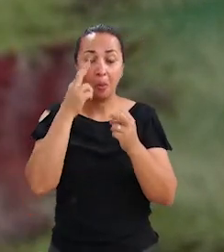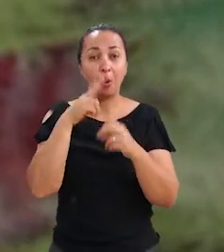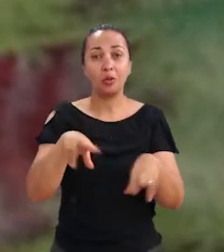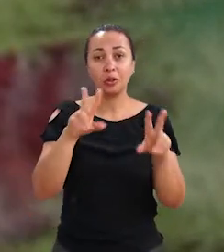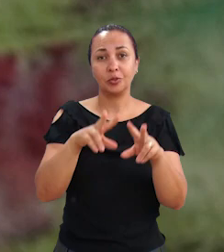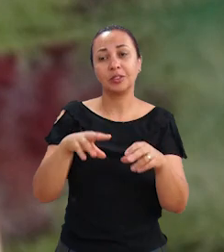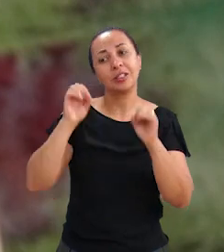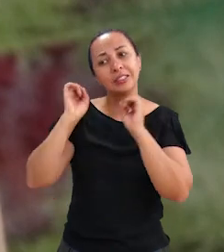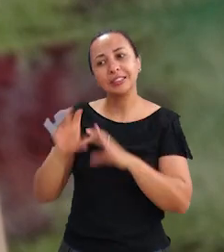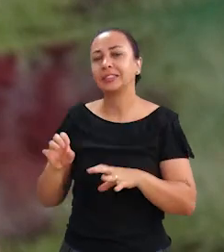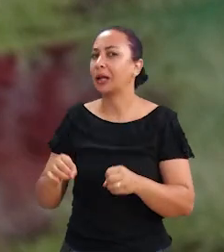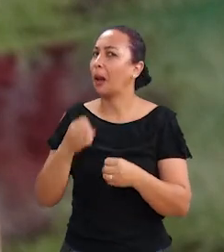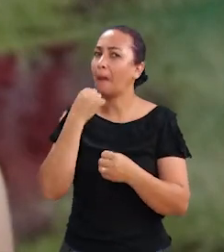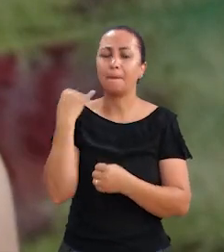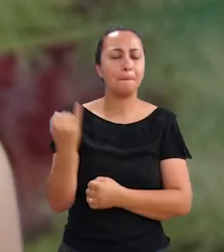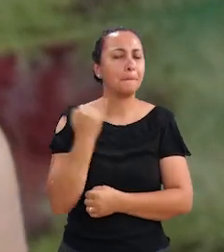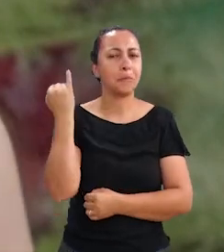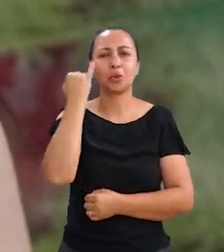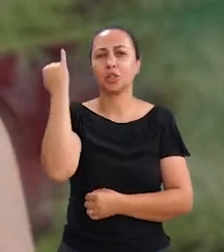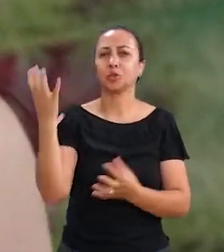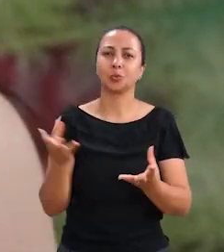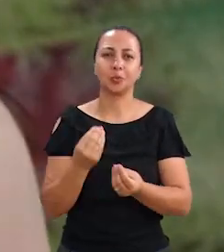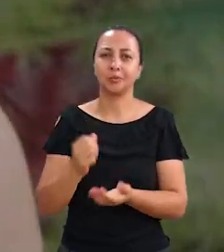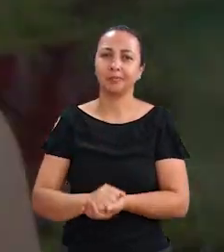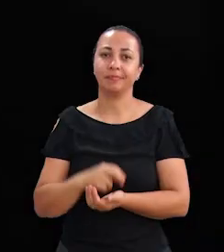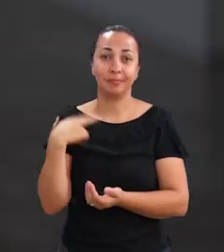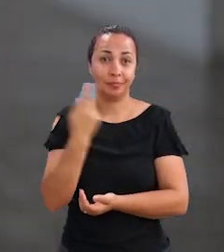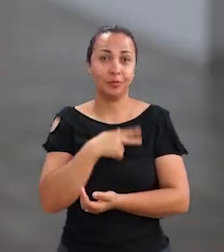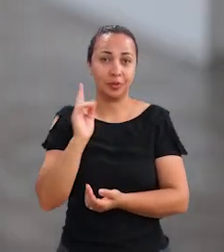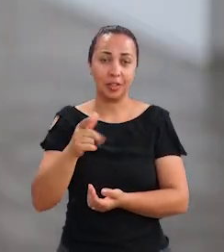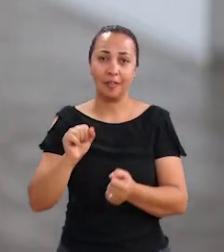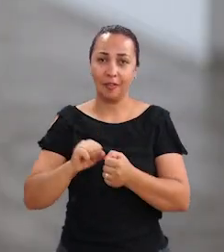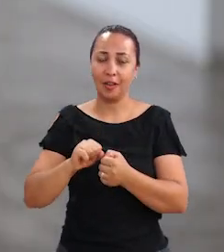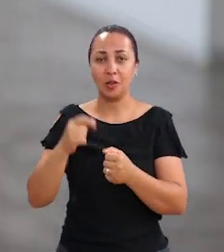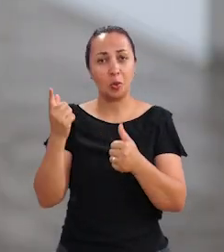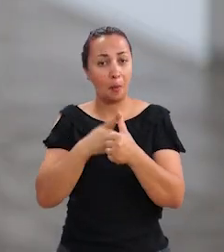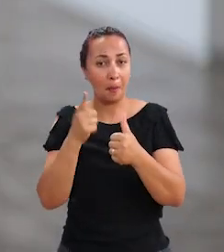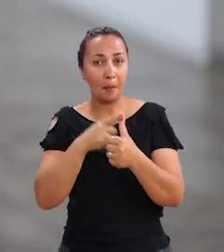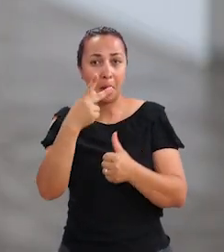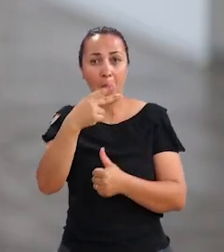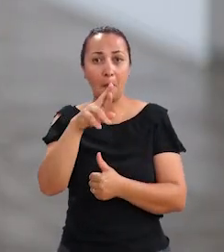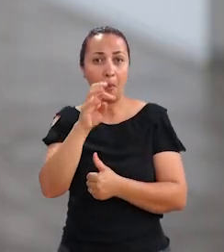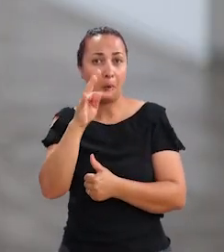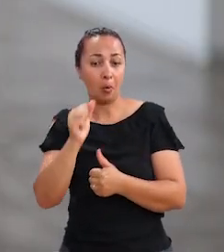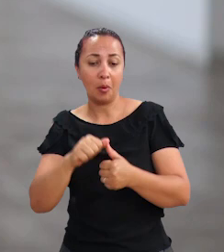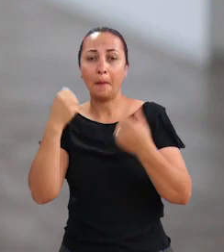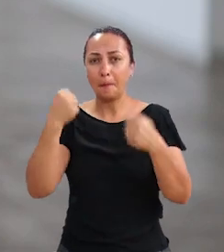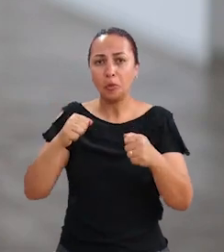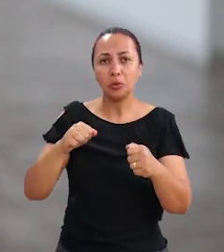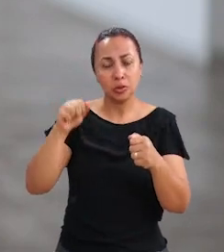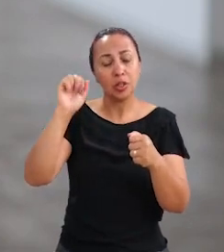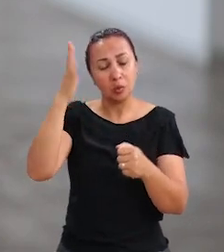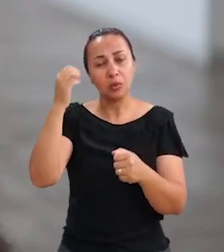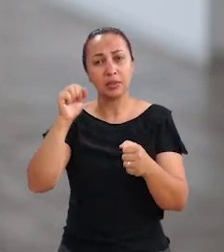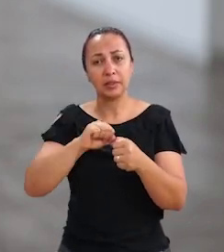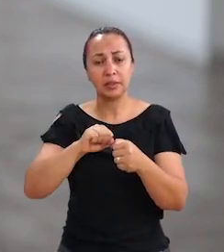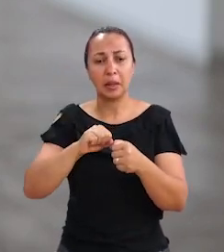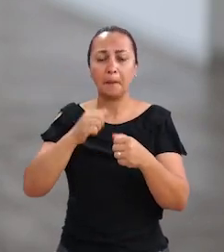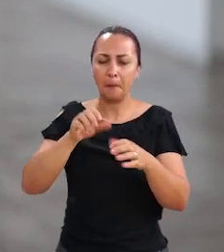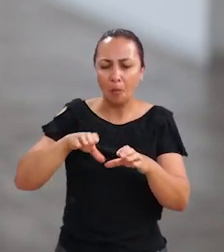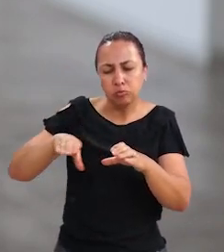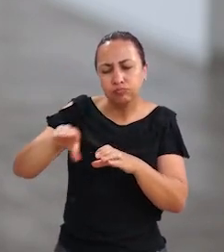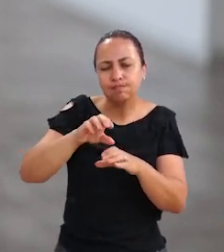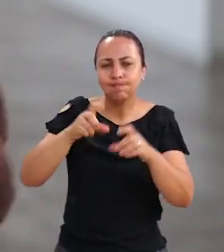Então, do ponto de vista educacional, é muito importante. A gente já fez, digamos, um primeiro protótipo, que era estabelecer que é